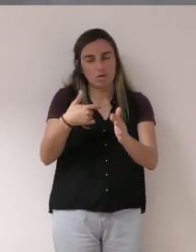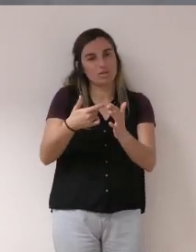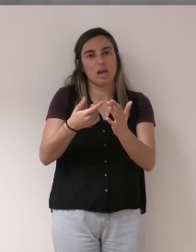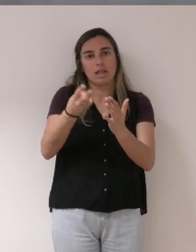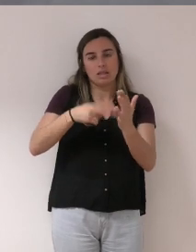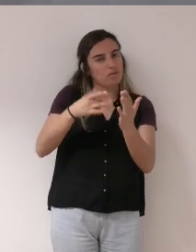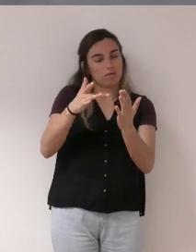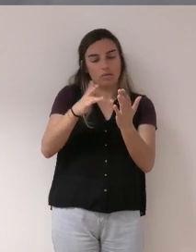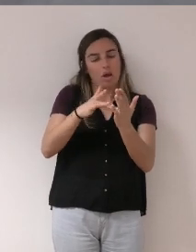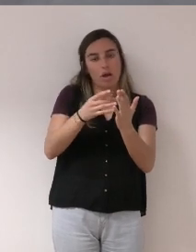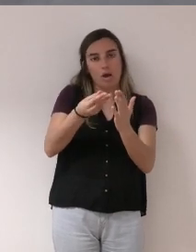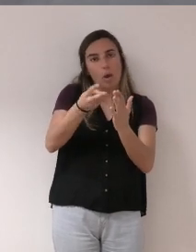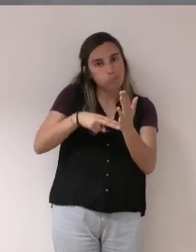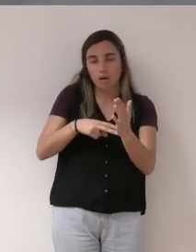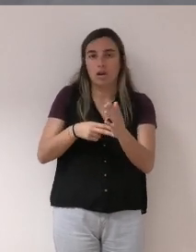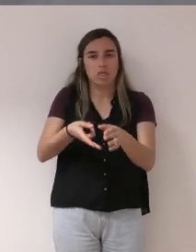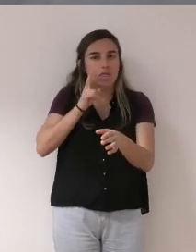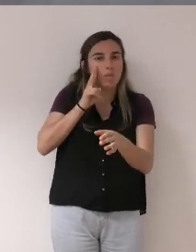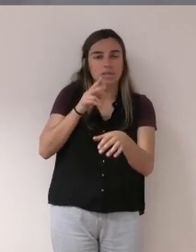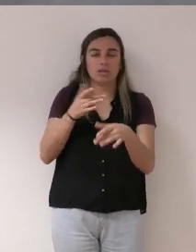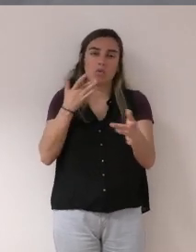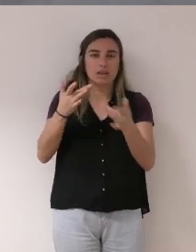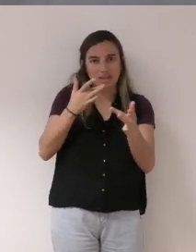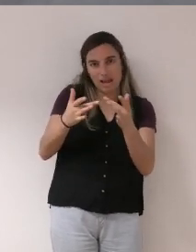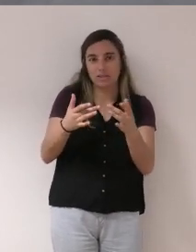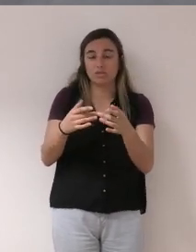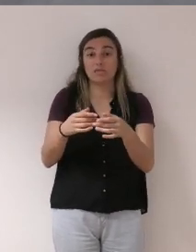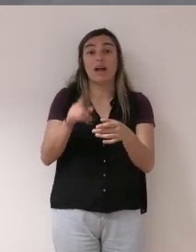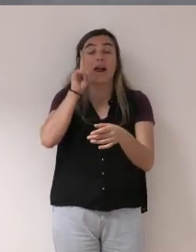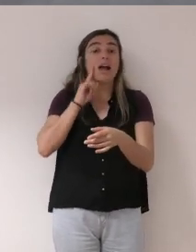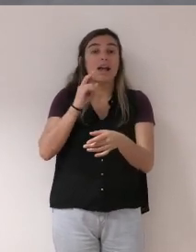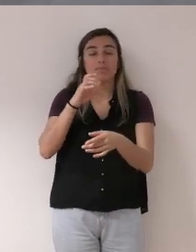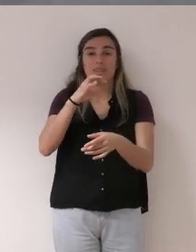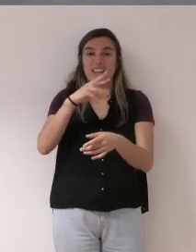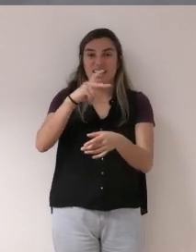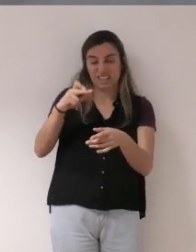não assistiram à peça, etc. Tal, não é? Mas, quer dizer, não...